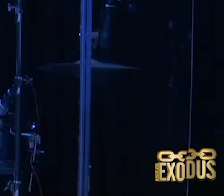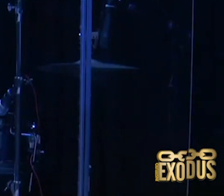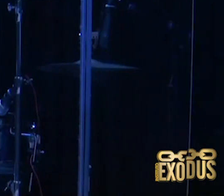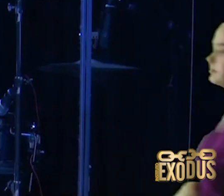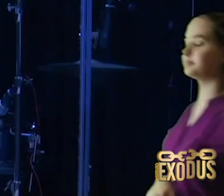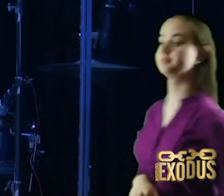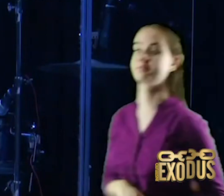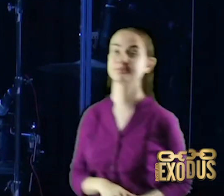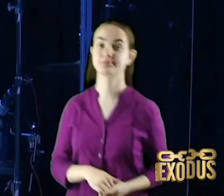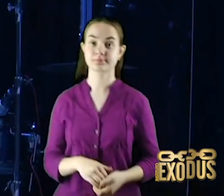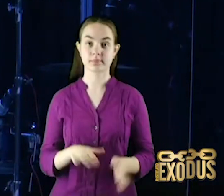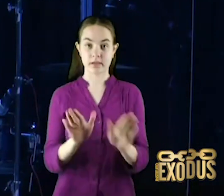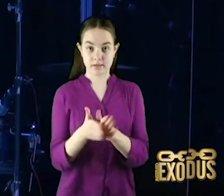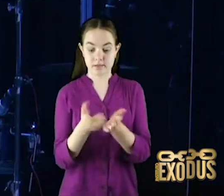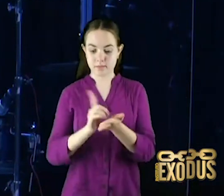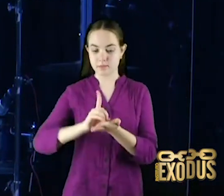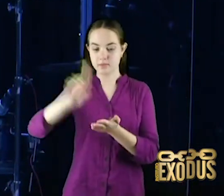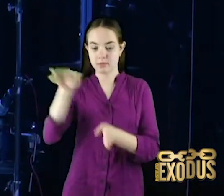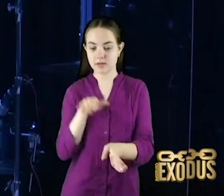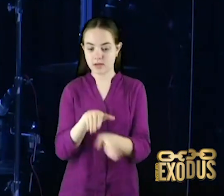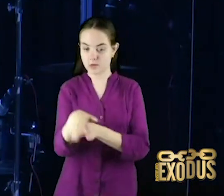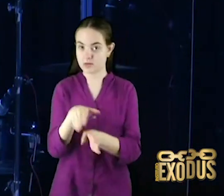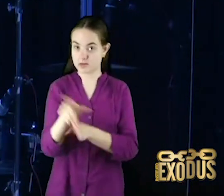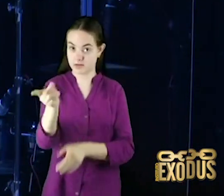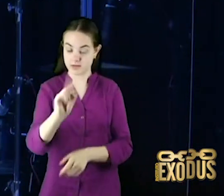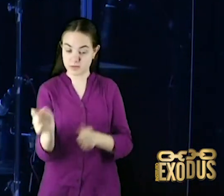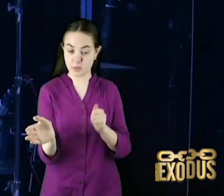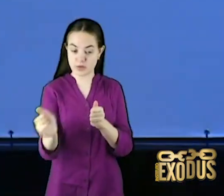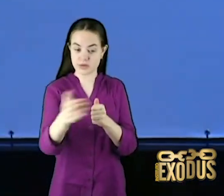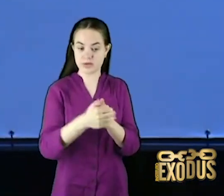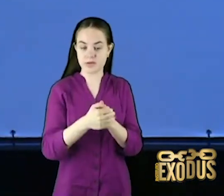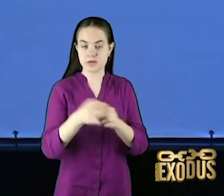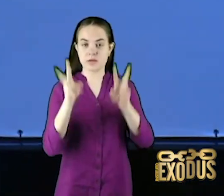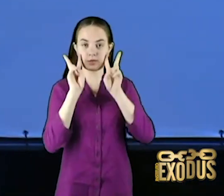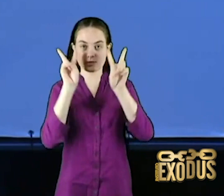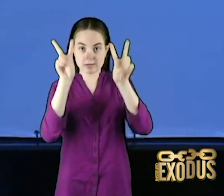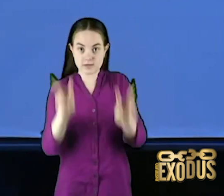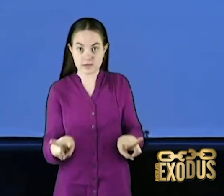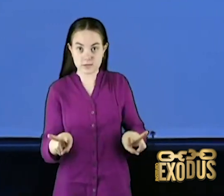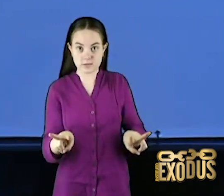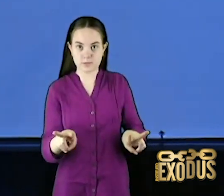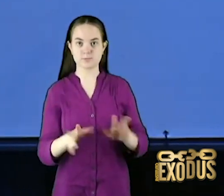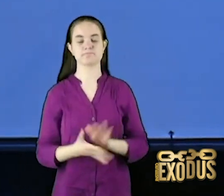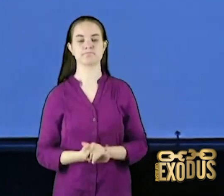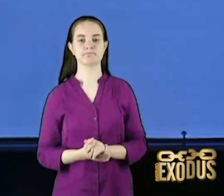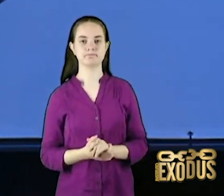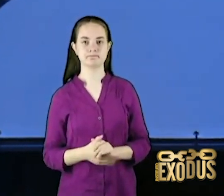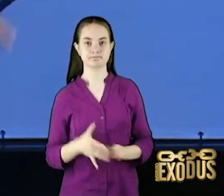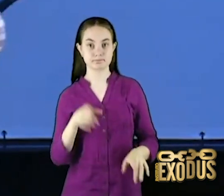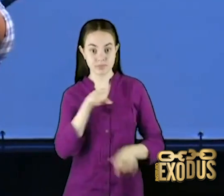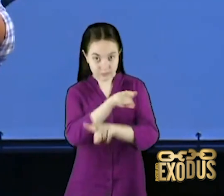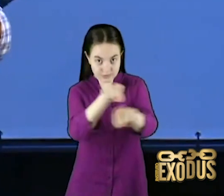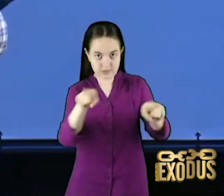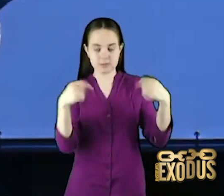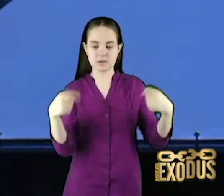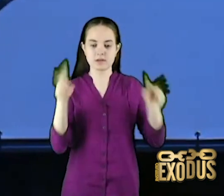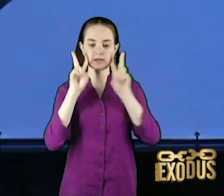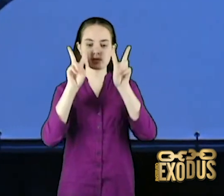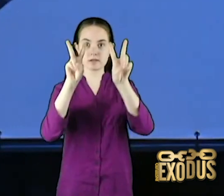Deus, e você ser testemunha daquilo que Deus vai fazer com a sua vida e com aquilo que você tem